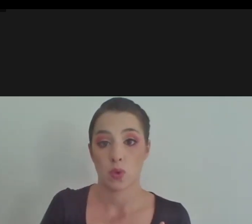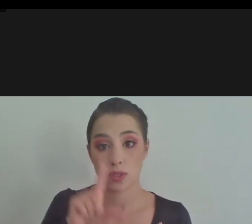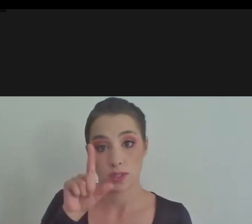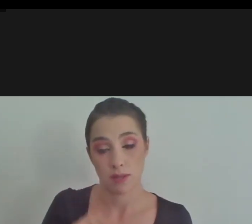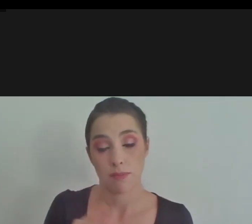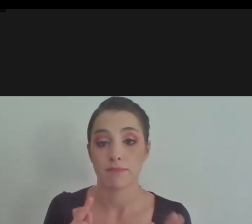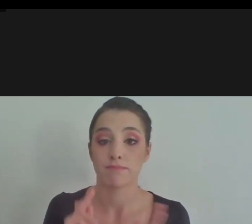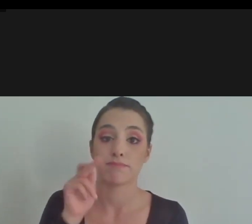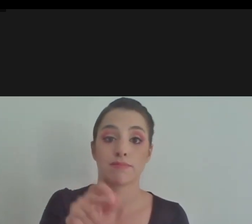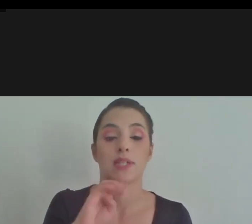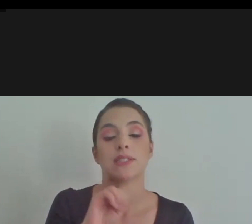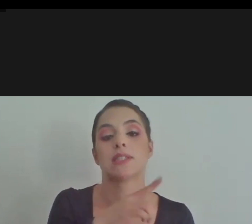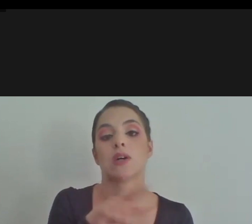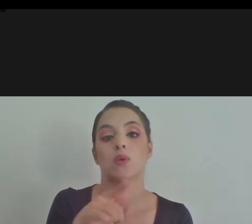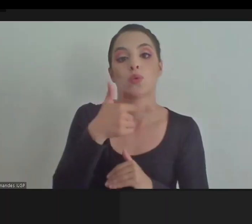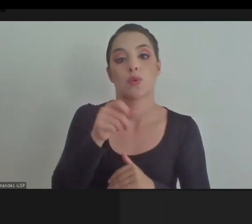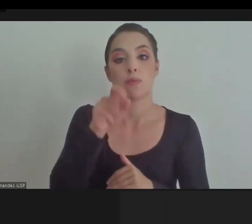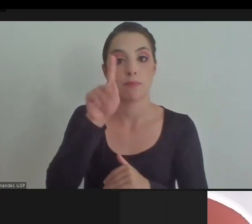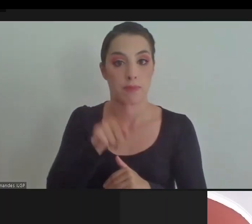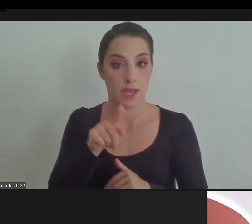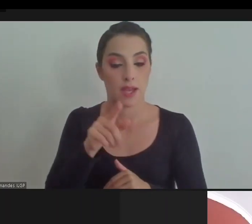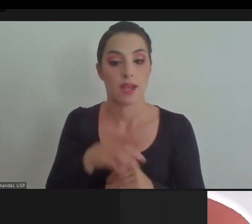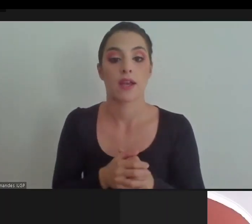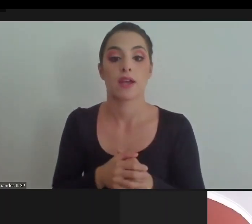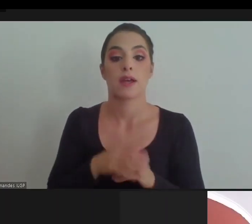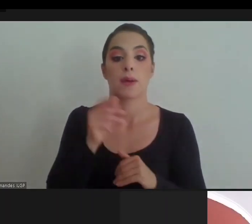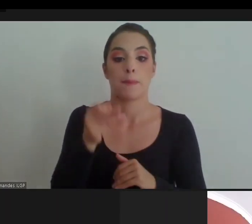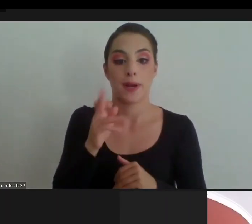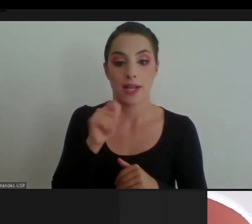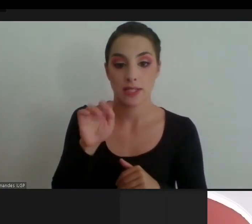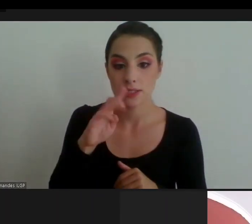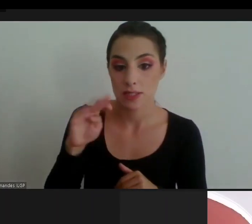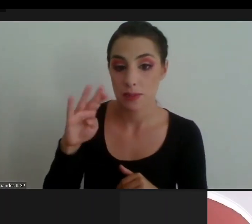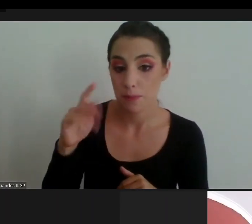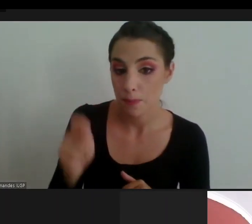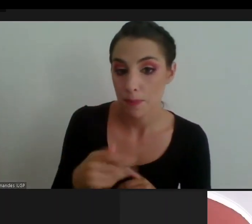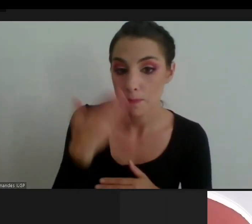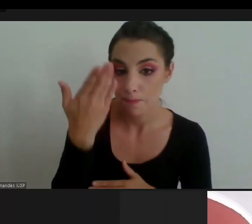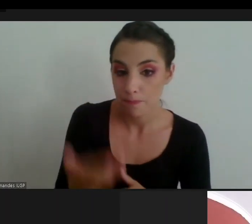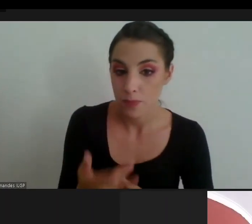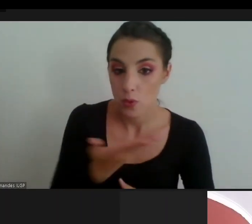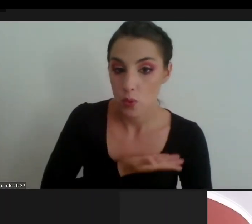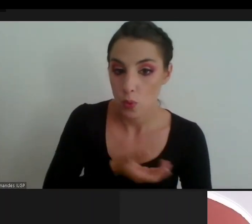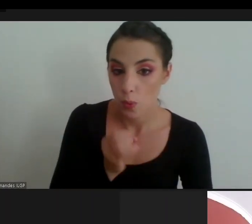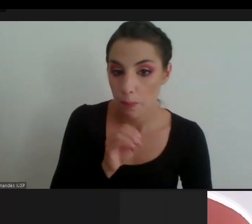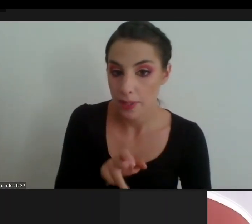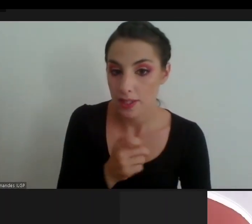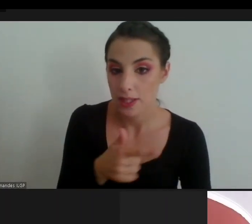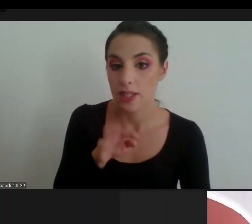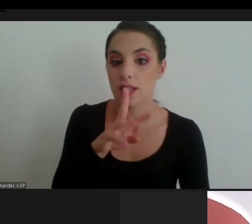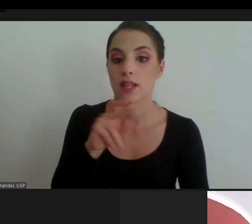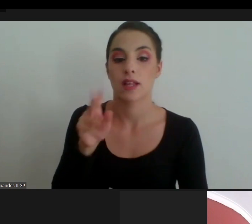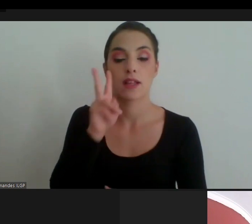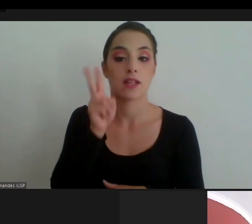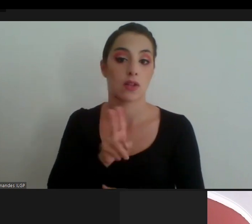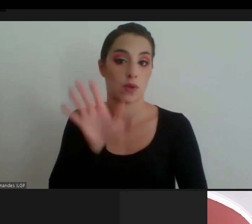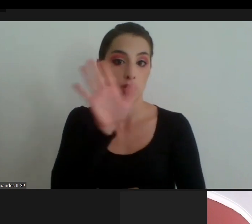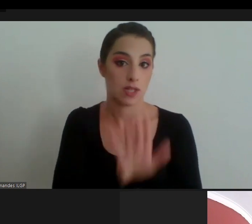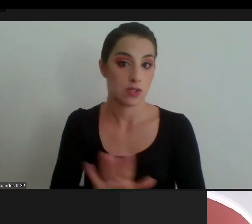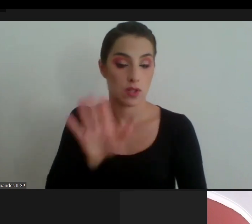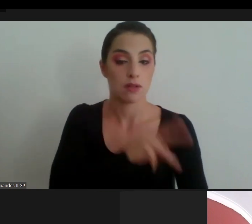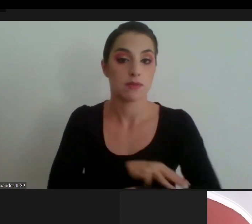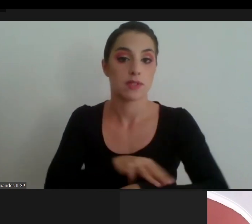Tomé e Príncipe, onde se encontra a Domitília Trovoada de Sousa, Diretora Nacional da Administração Pública de São Tomé e